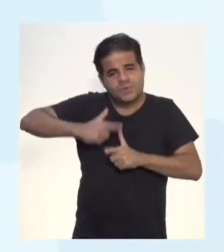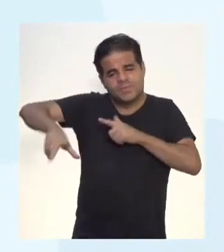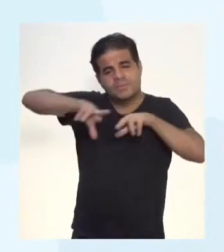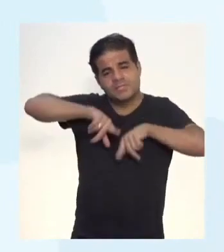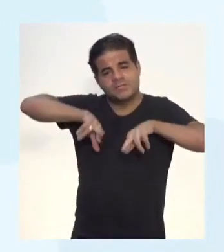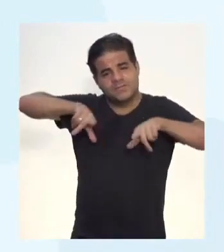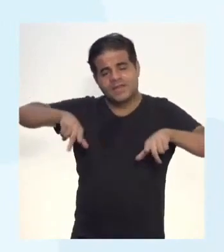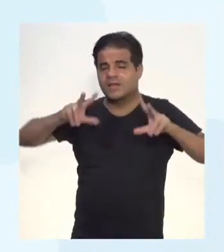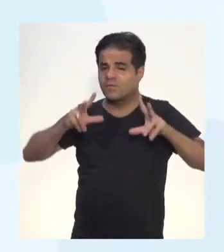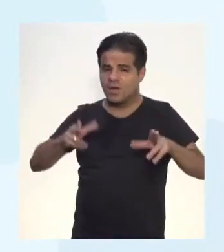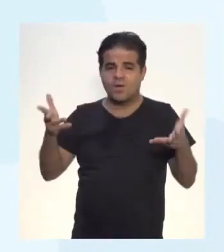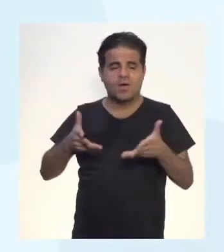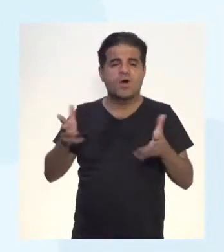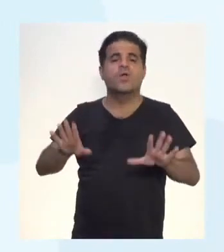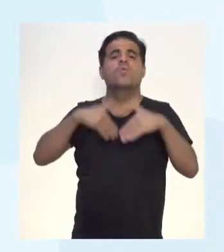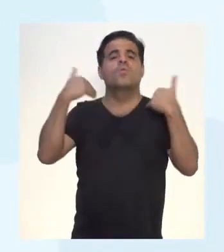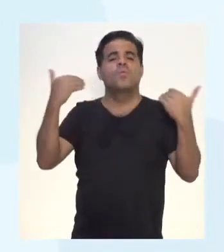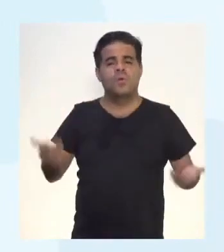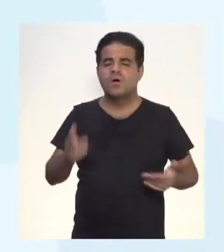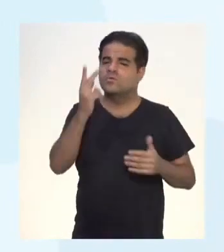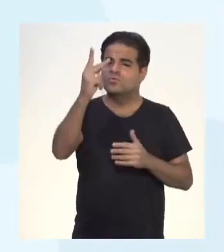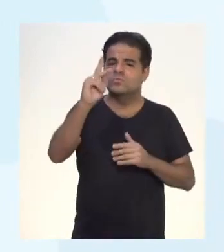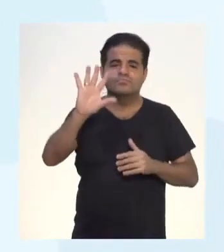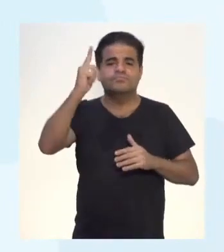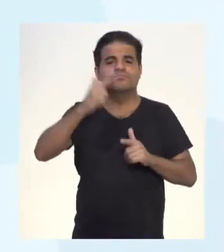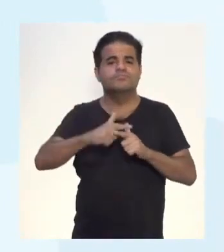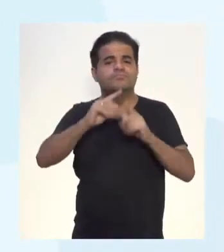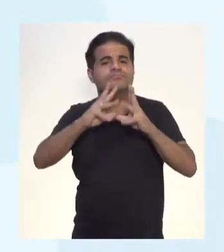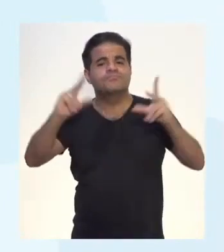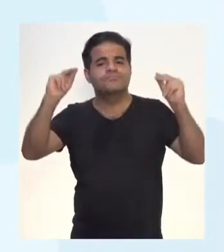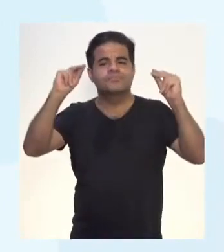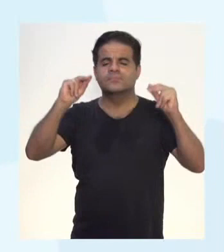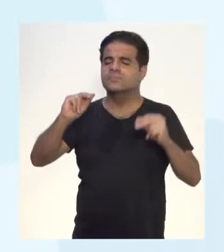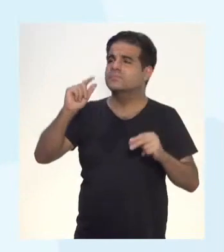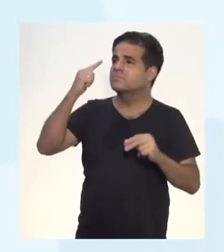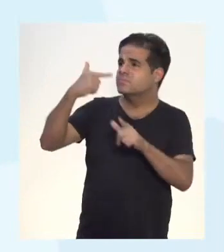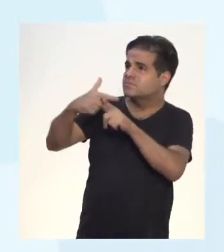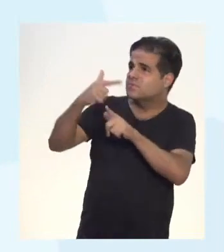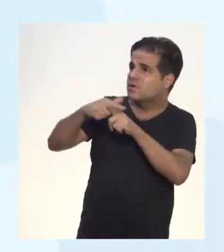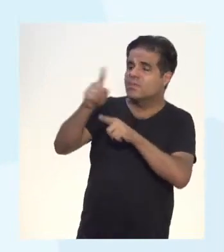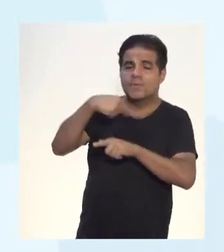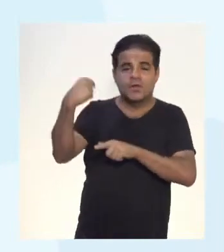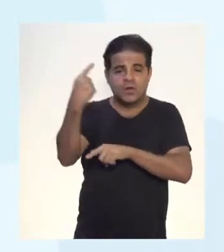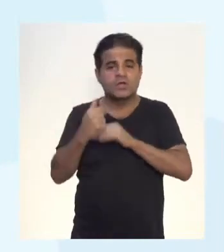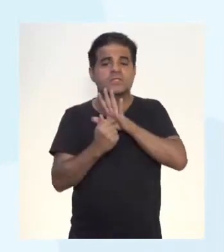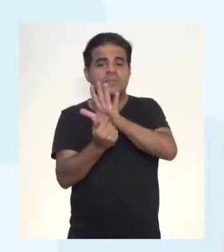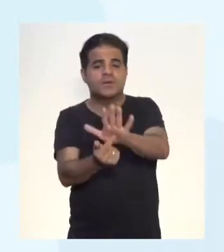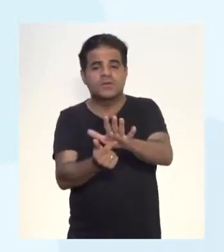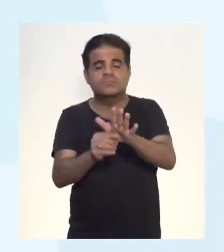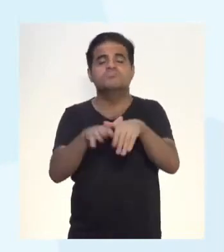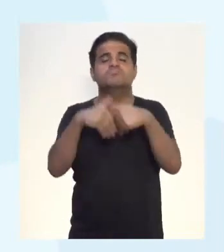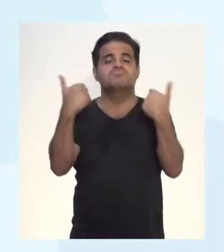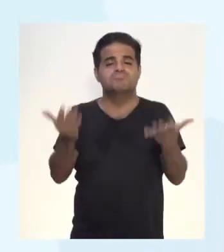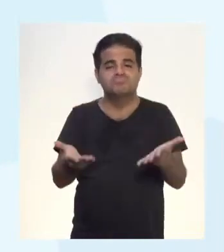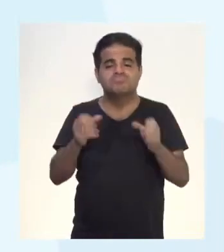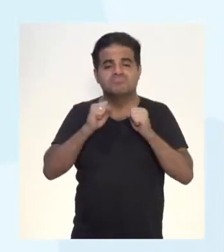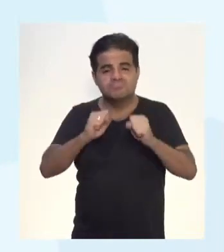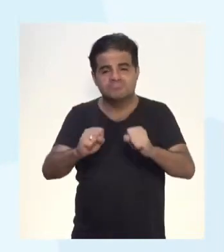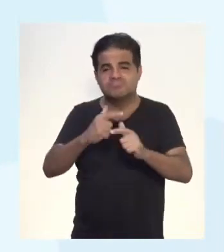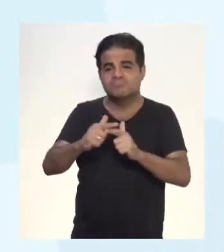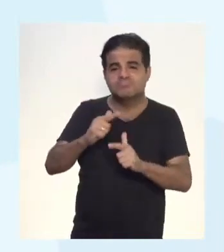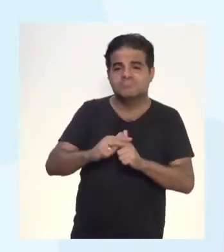anterior como agora. Qual seria a sua solução para esses problemas que a gente apresentou, né? Quais vocês acham que podem ser